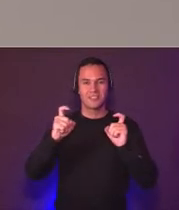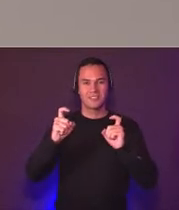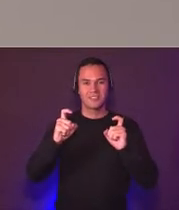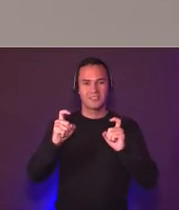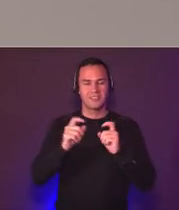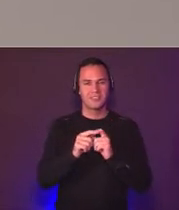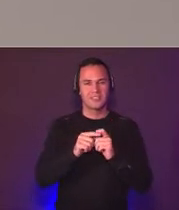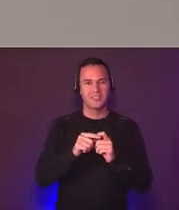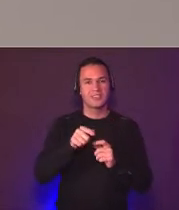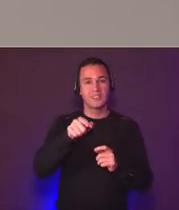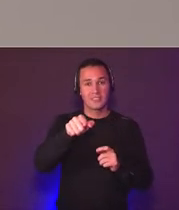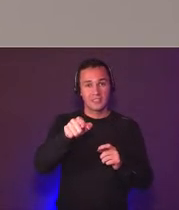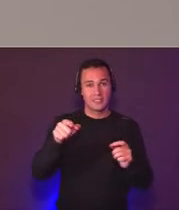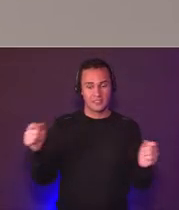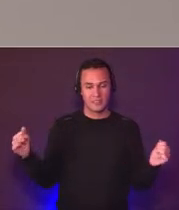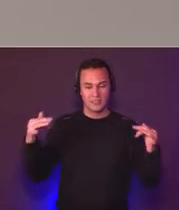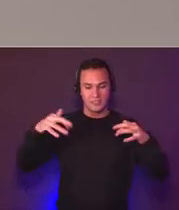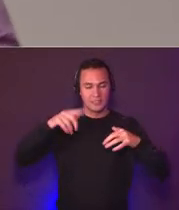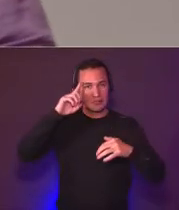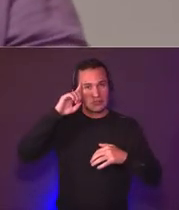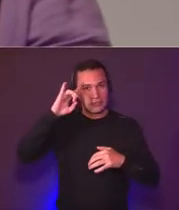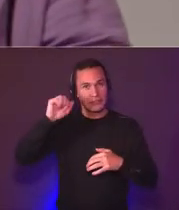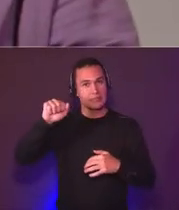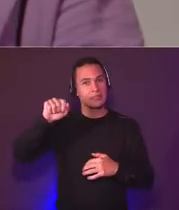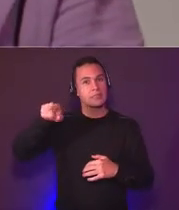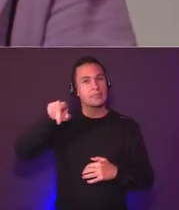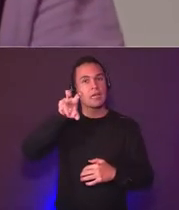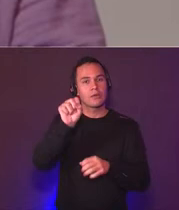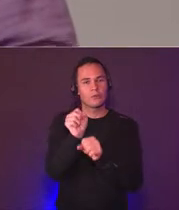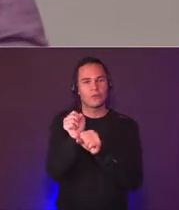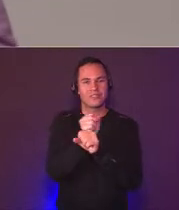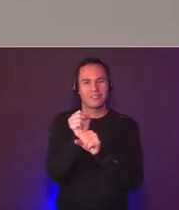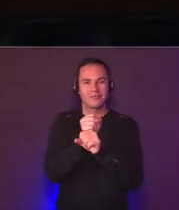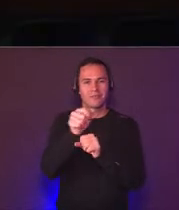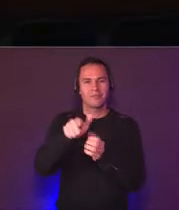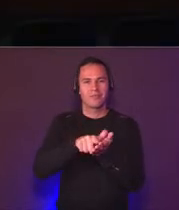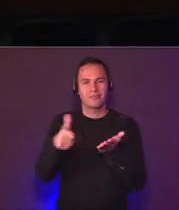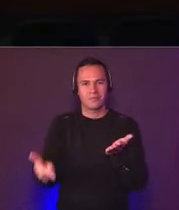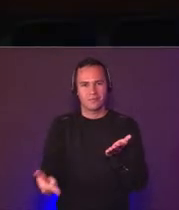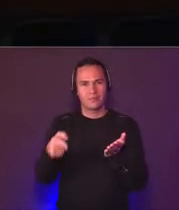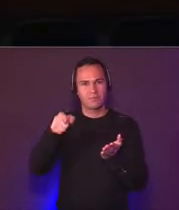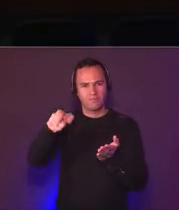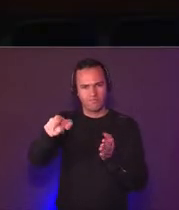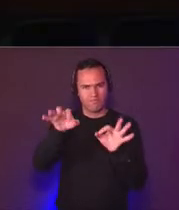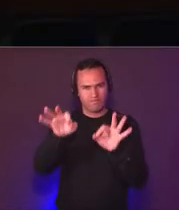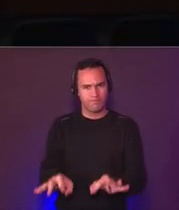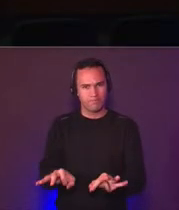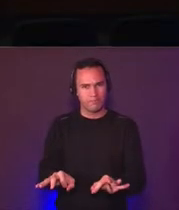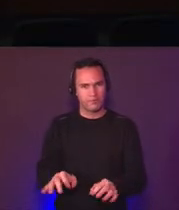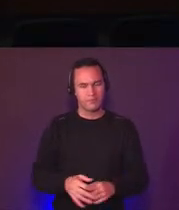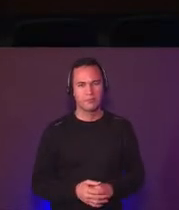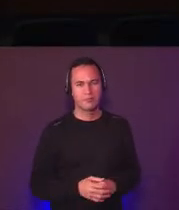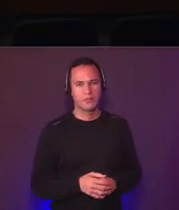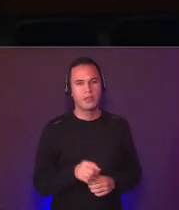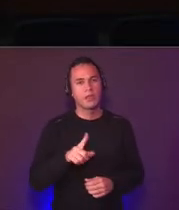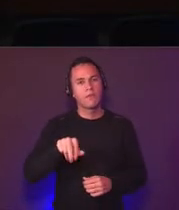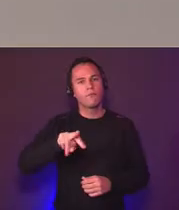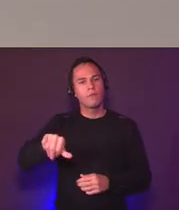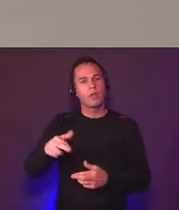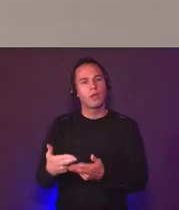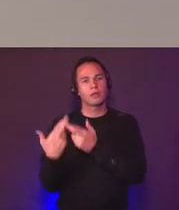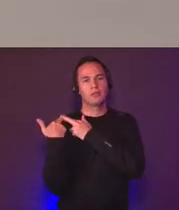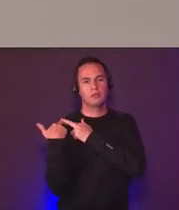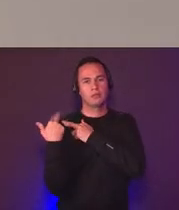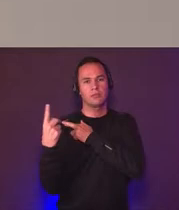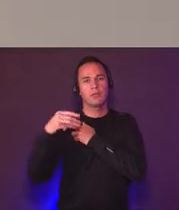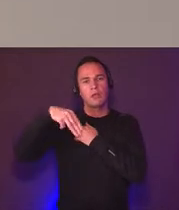e marcar essa data de 50 anos do jornalismo de precisão. E quem vai conduzir essa